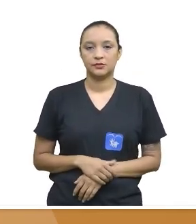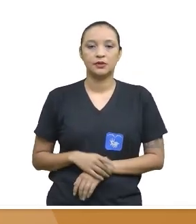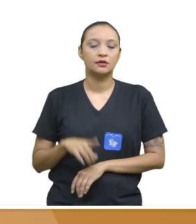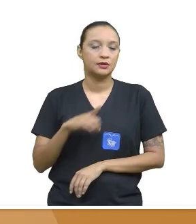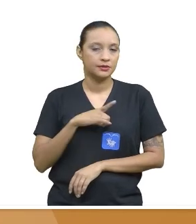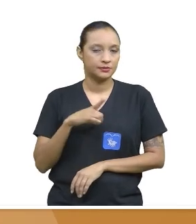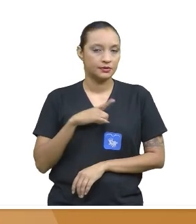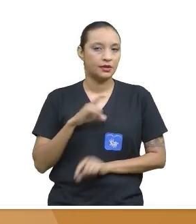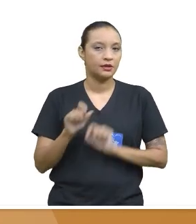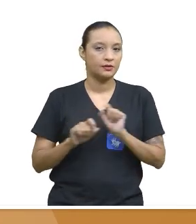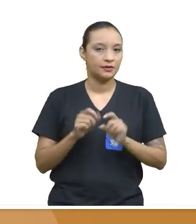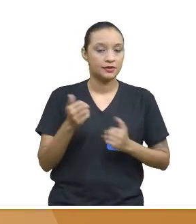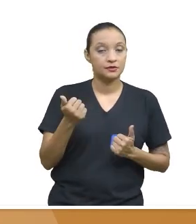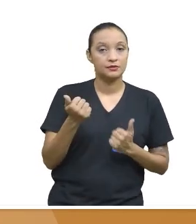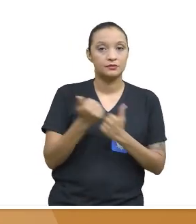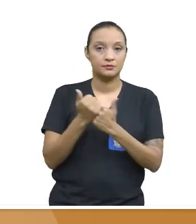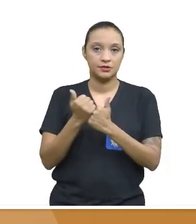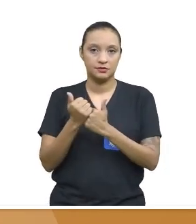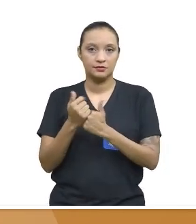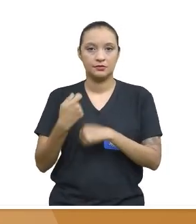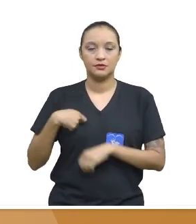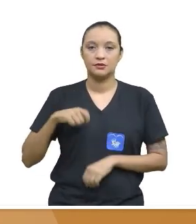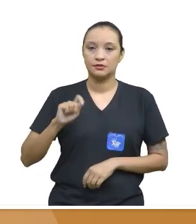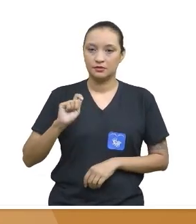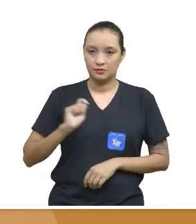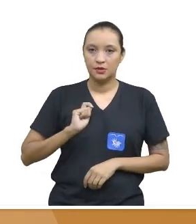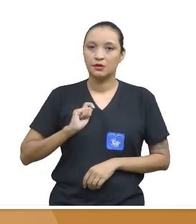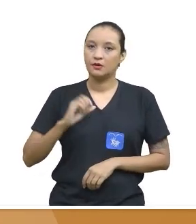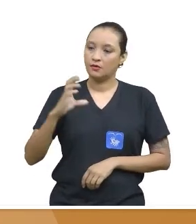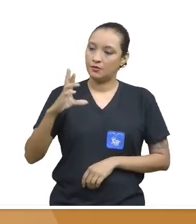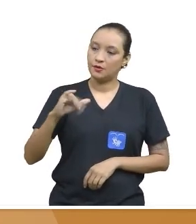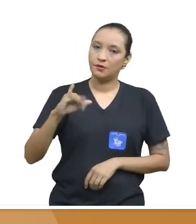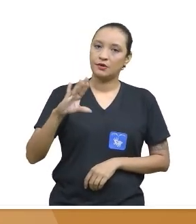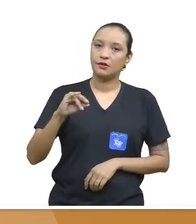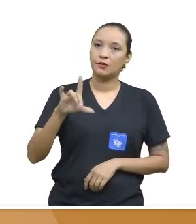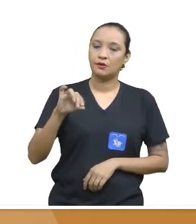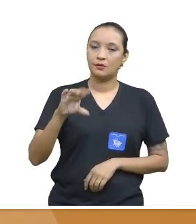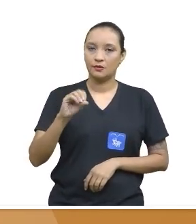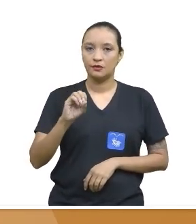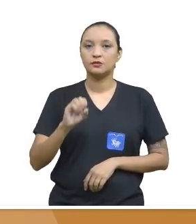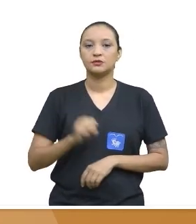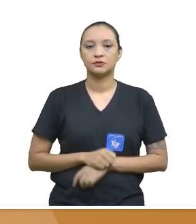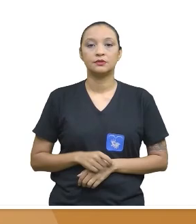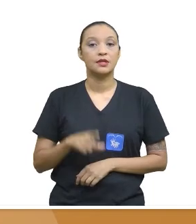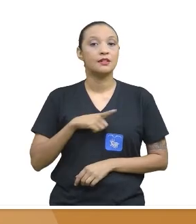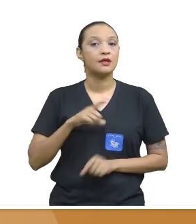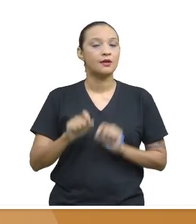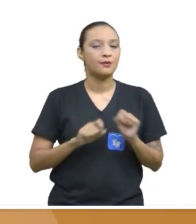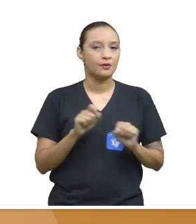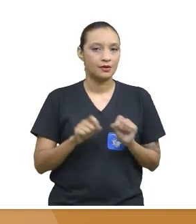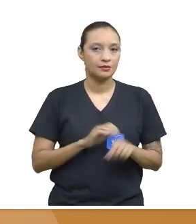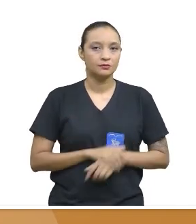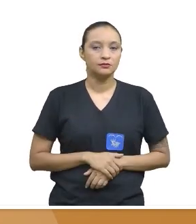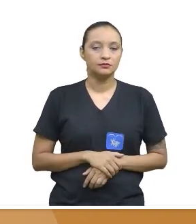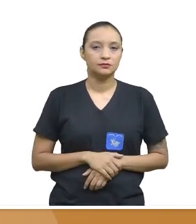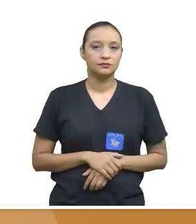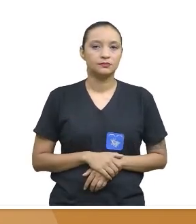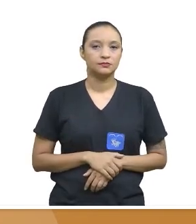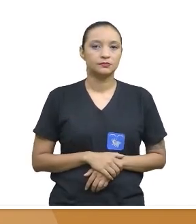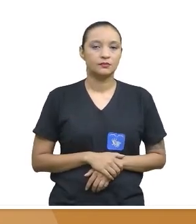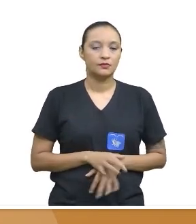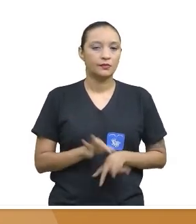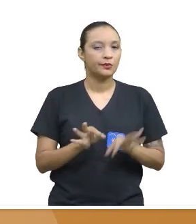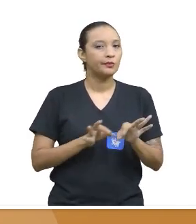mesmo substituindo os espanhóis por crioulos, nós temos uma manutenção da estrutura